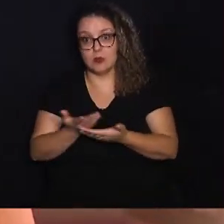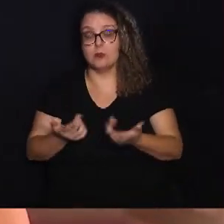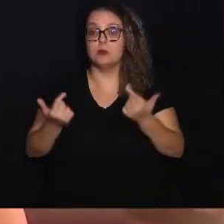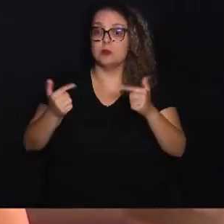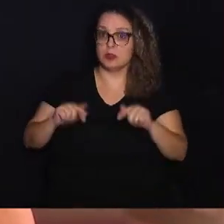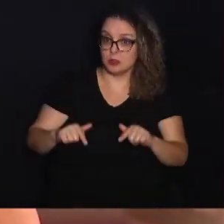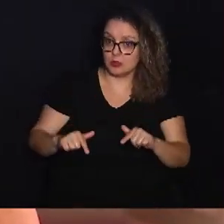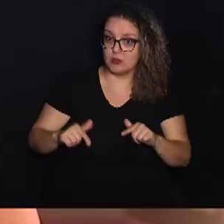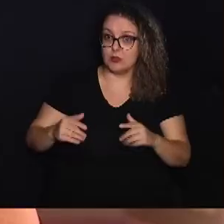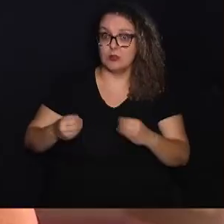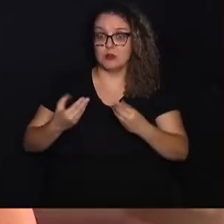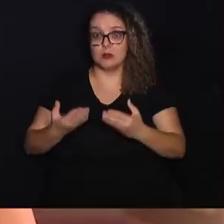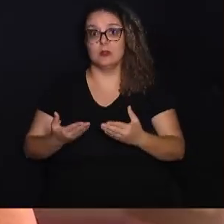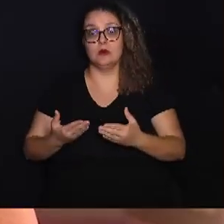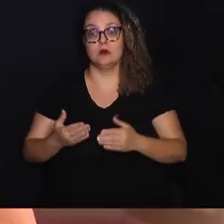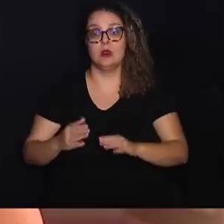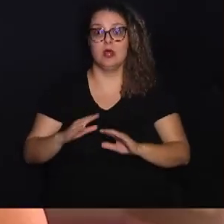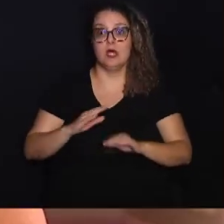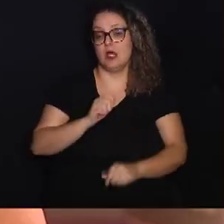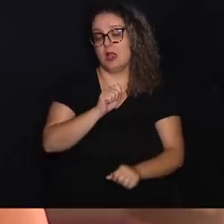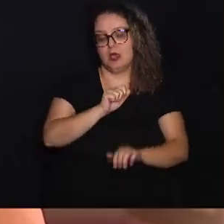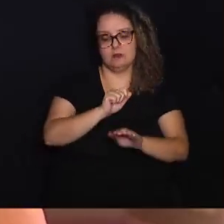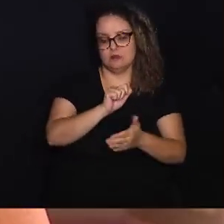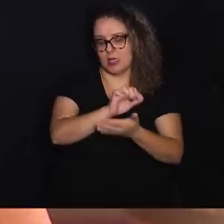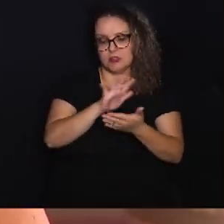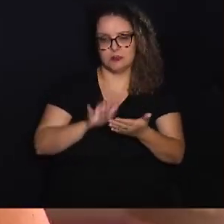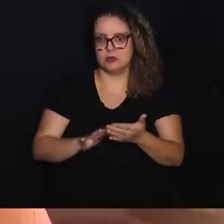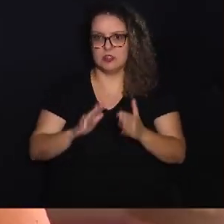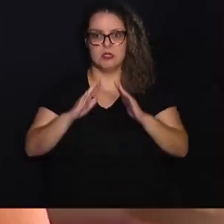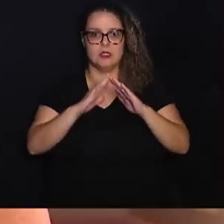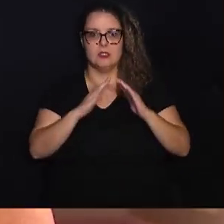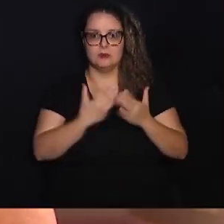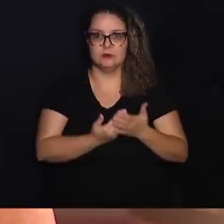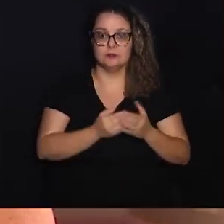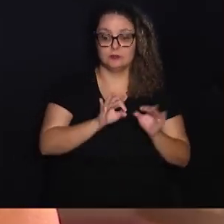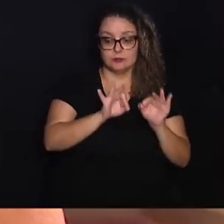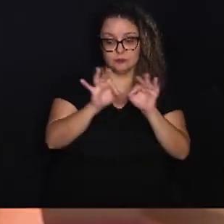onde eles trazem a tarefa de casa, fazem sob a nossa supervisão,